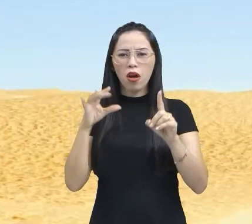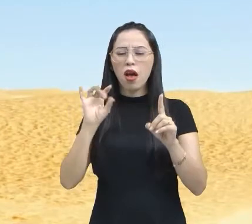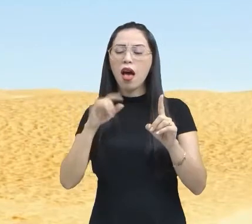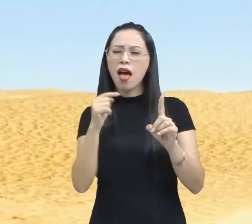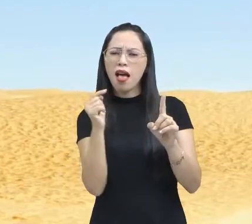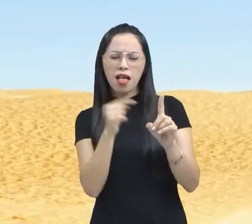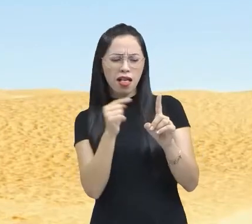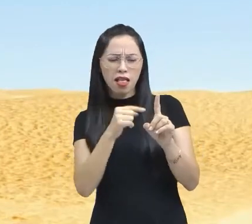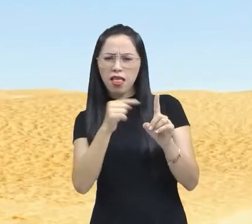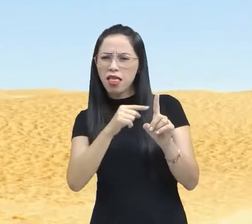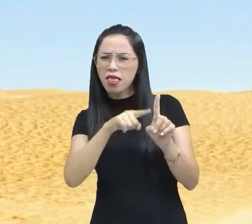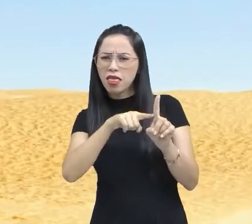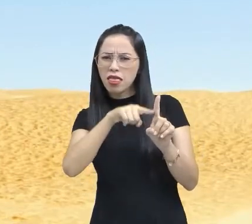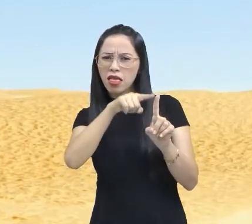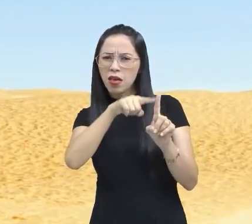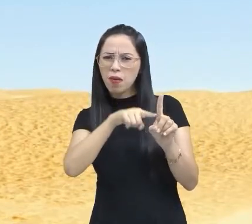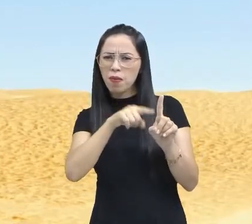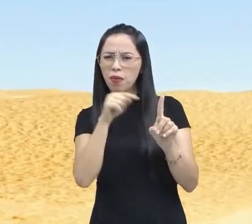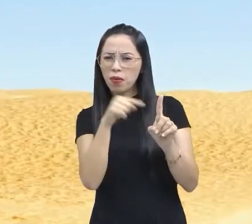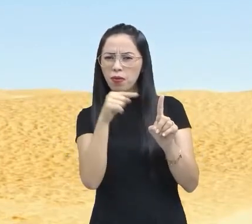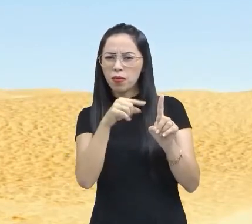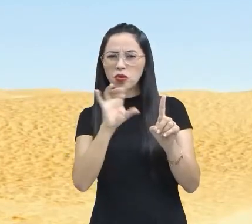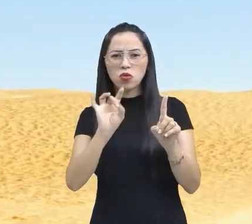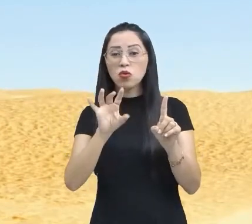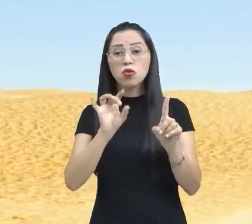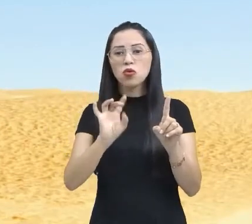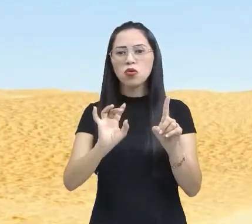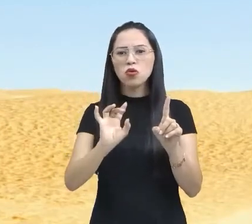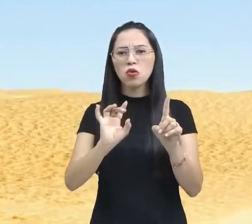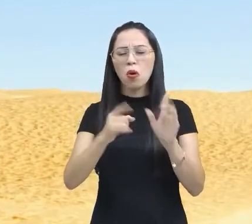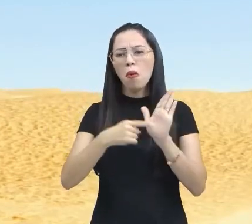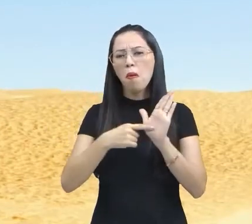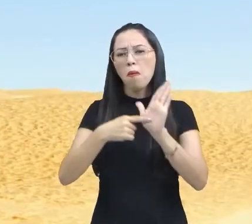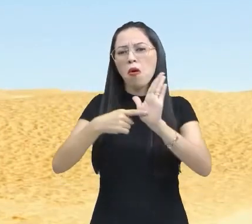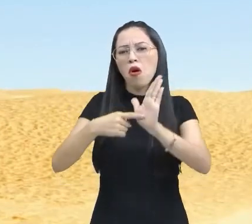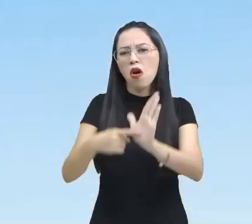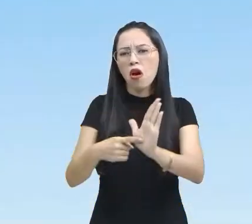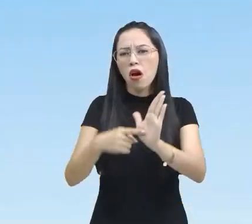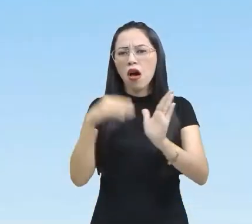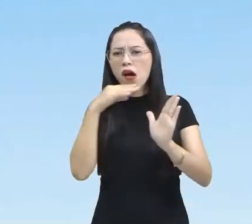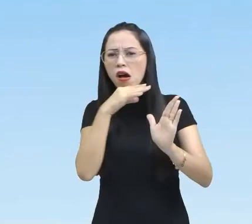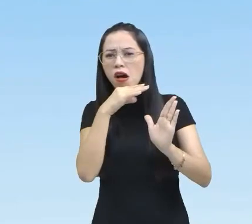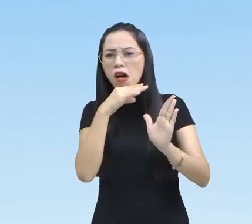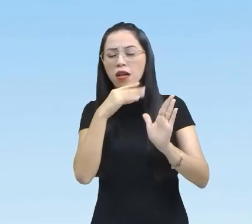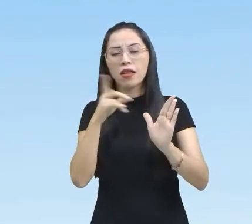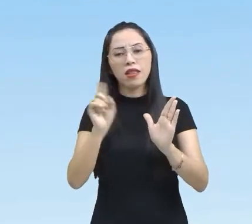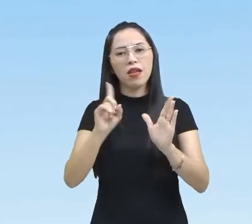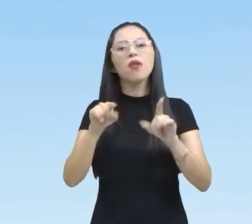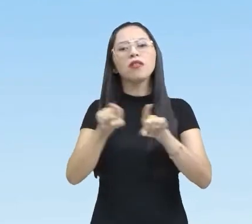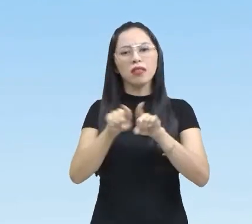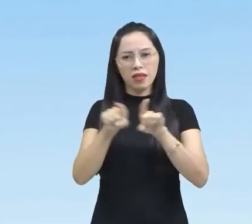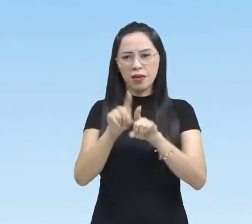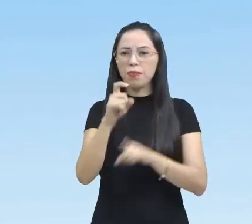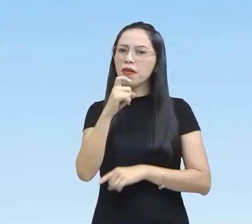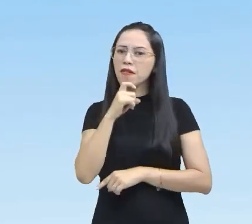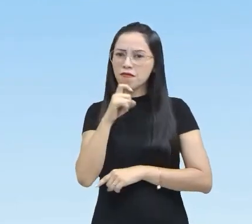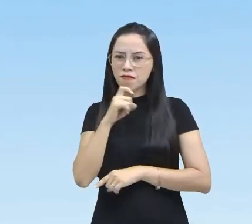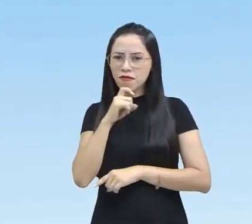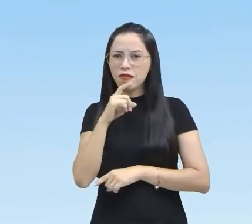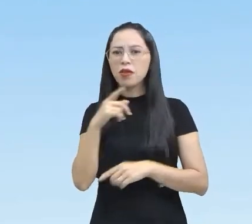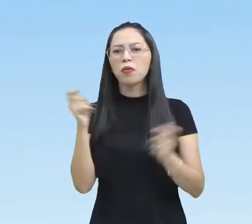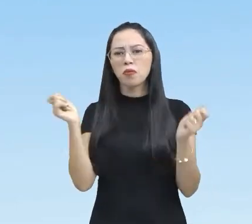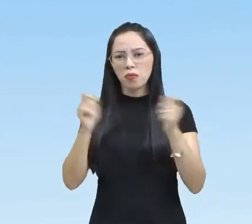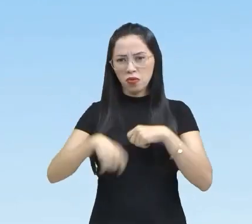temperaturas altas, elevadas. Ele serve também para temperaturas mais baixas. Bom, de olho na tela para nós vermos o conceito